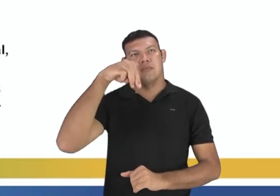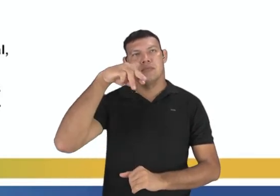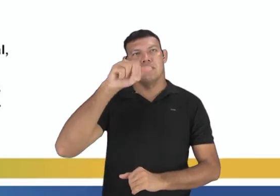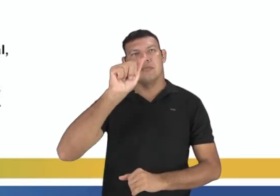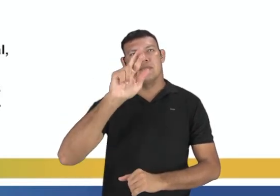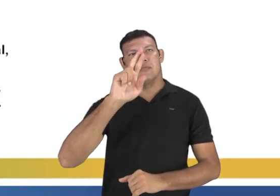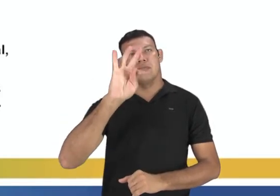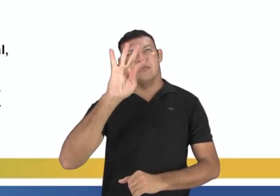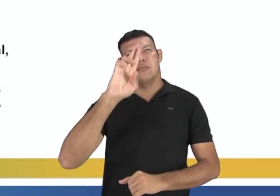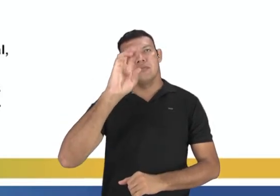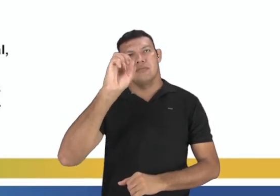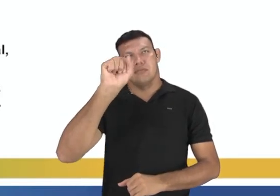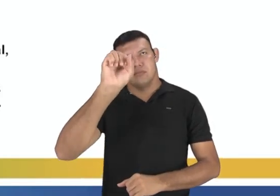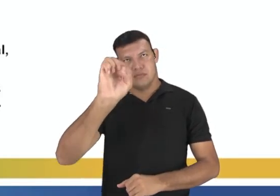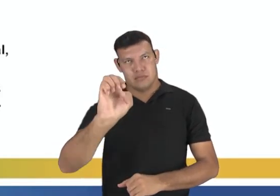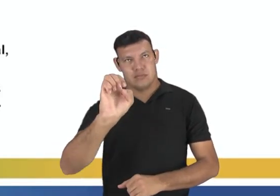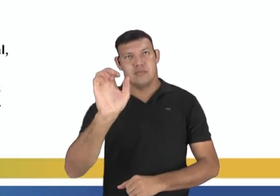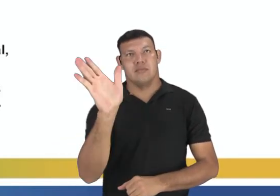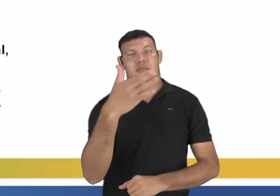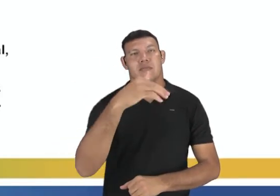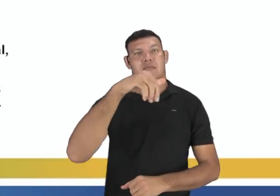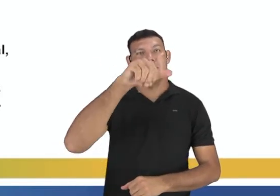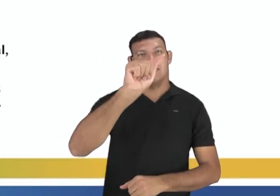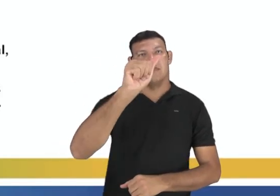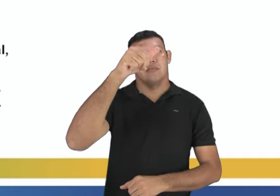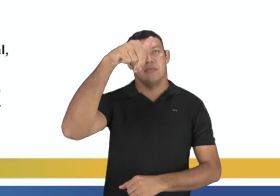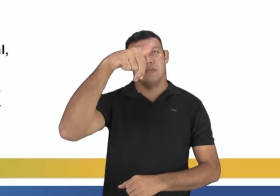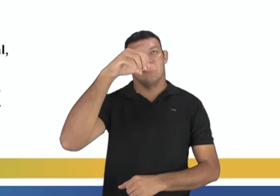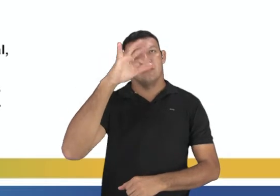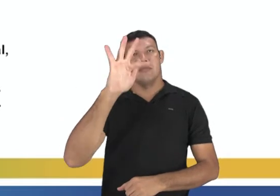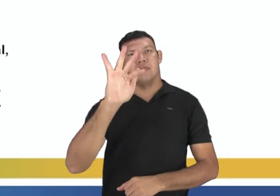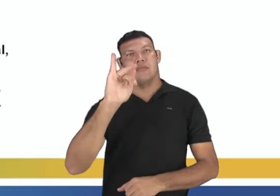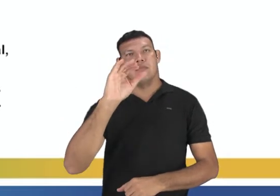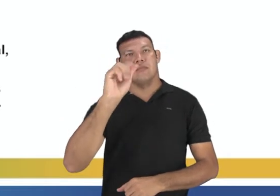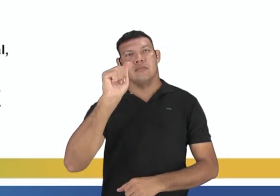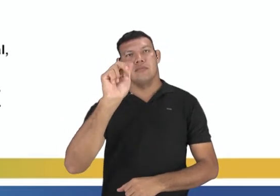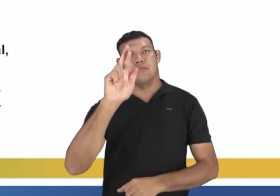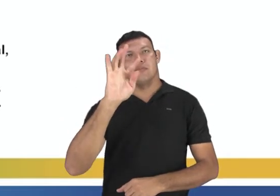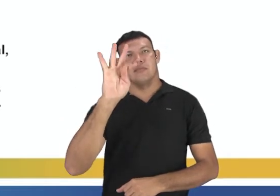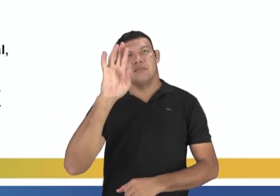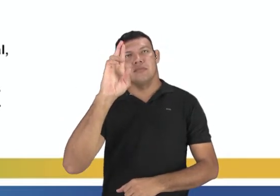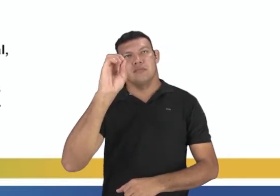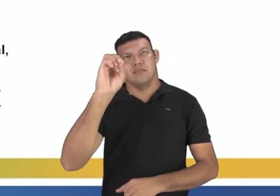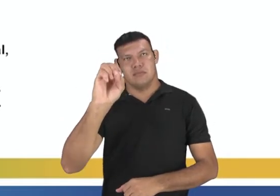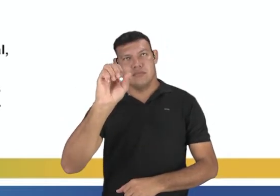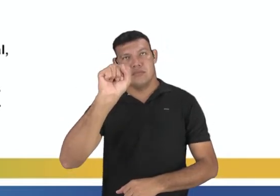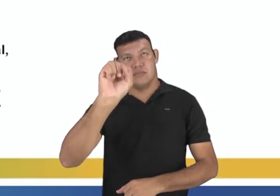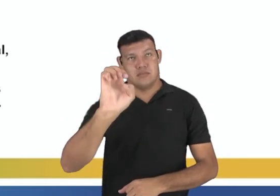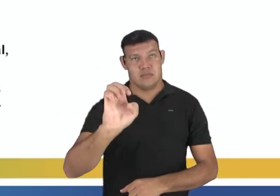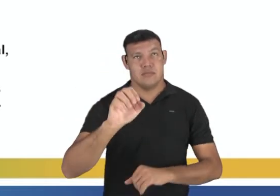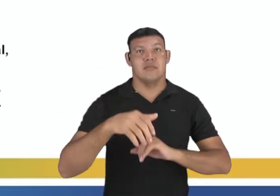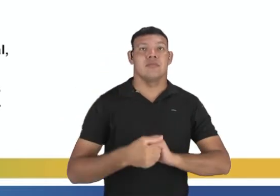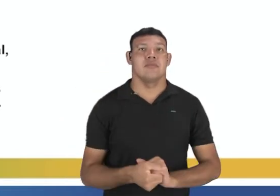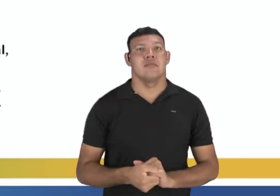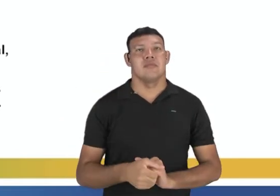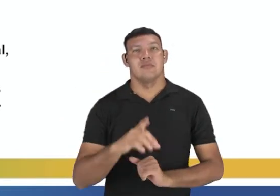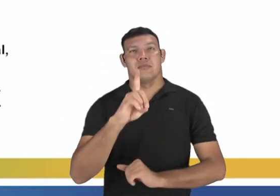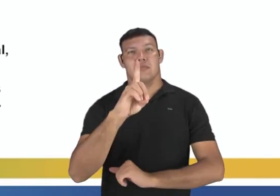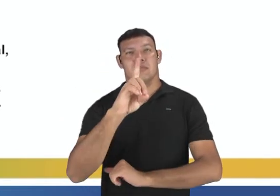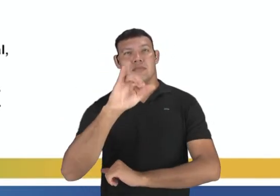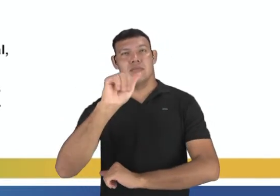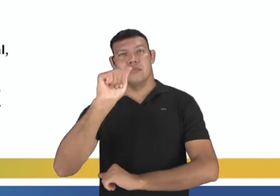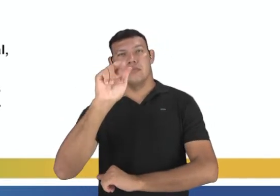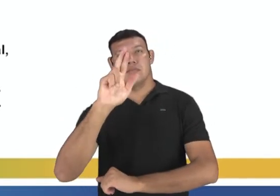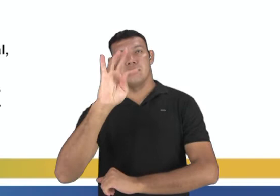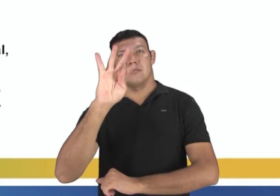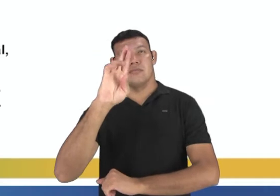e a diartrose, tá? A anfiartrose está relacionada com as articulações cartilaginosas, a diartrose com